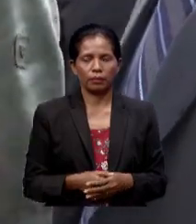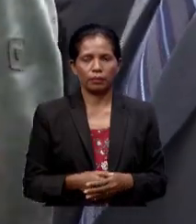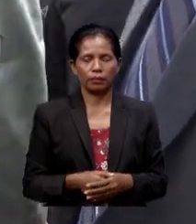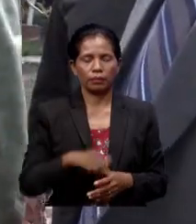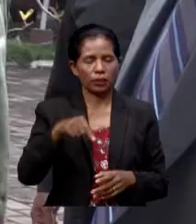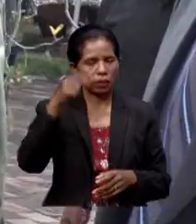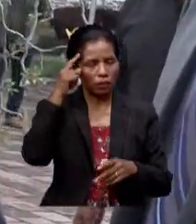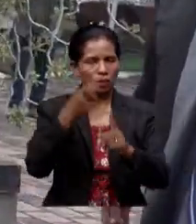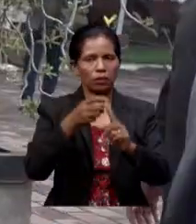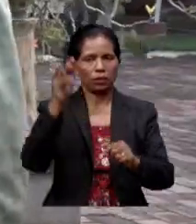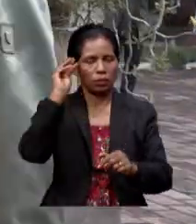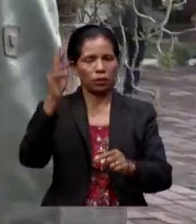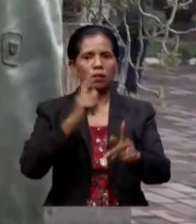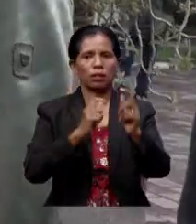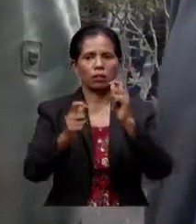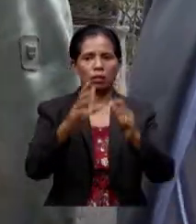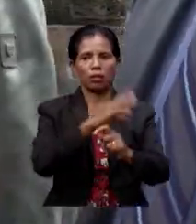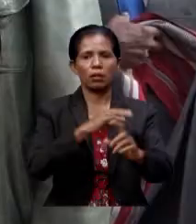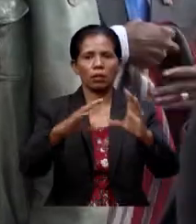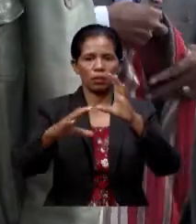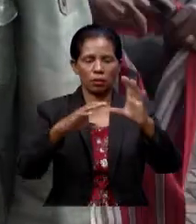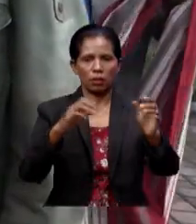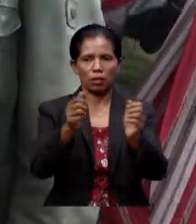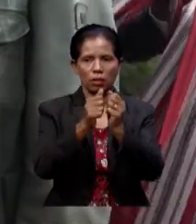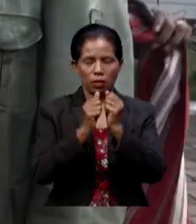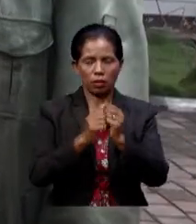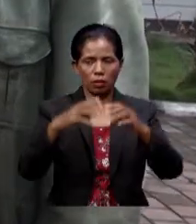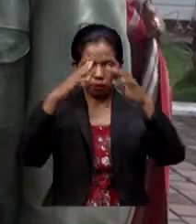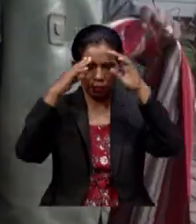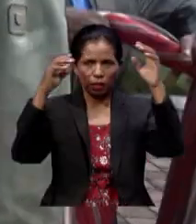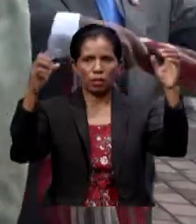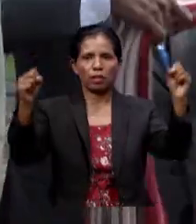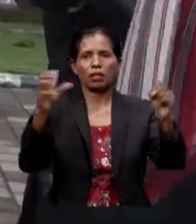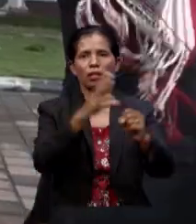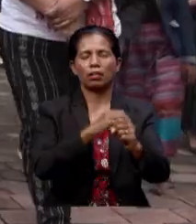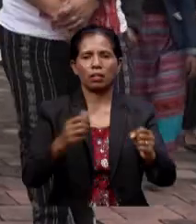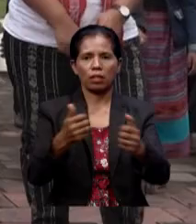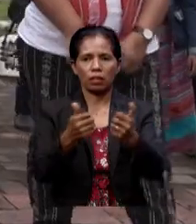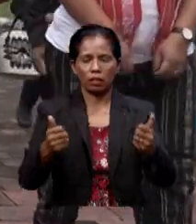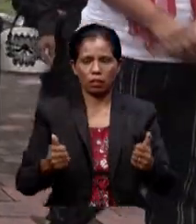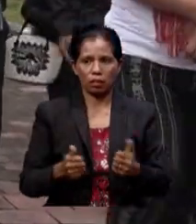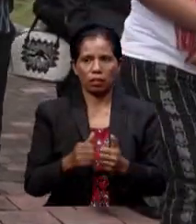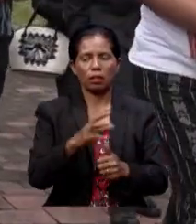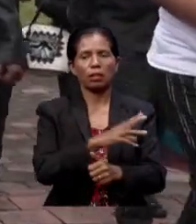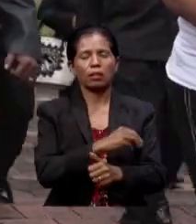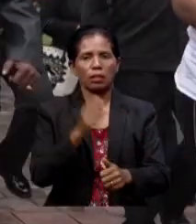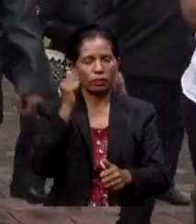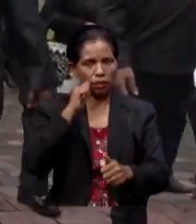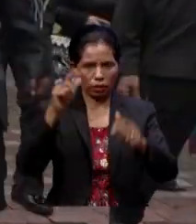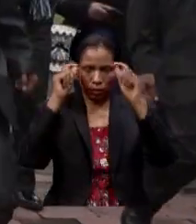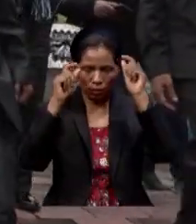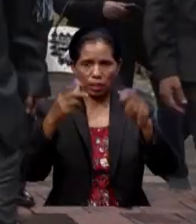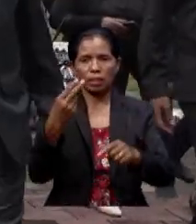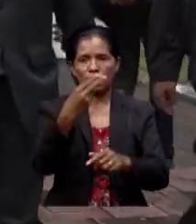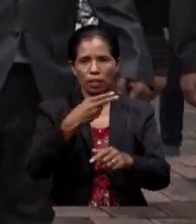Governo Lihusi Ministério do Transporte e Comunicação, junto com o Presidente da República, na Associação Empresária Mulher Timor-Leste,